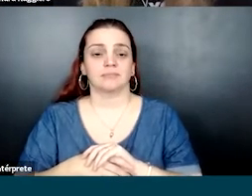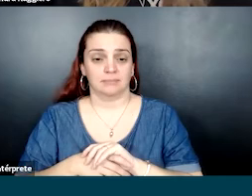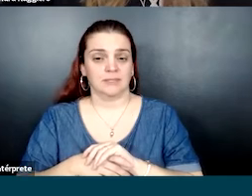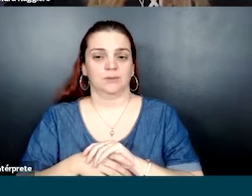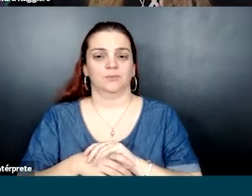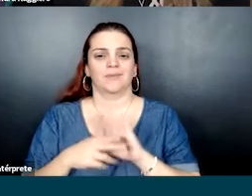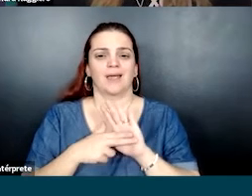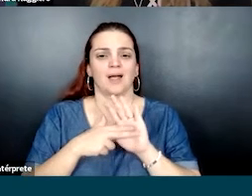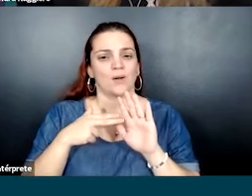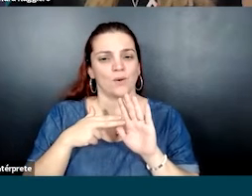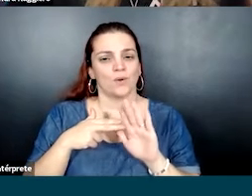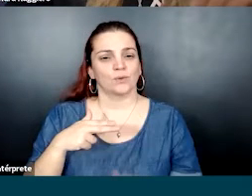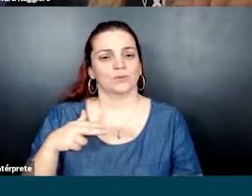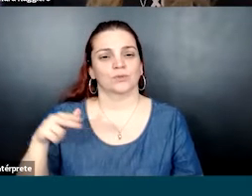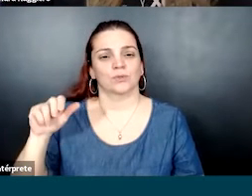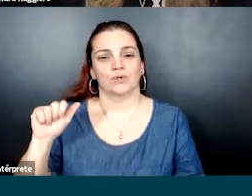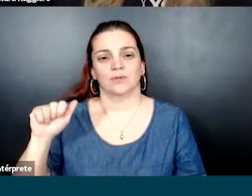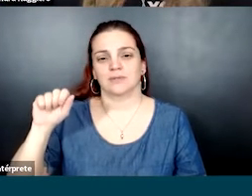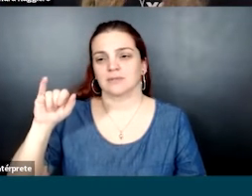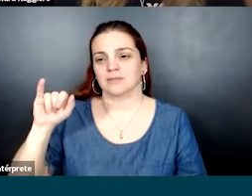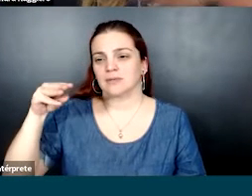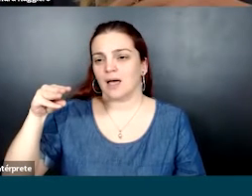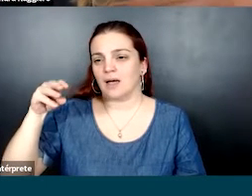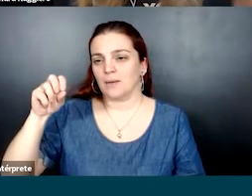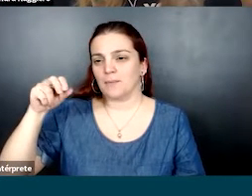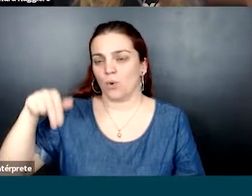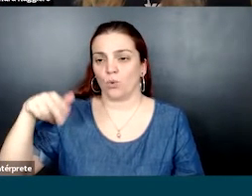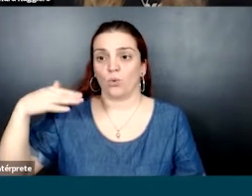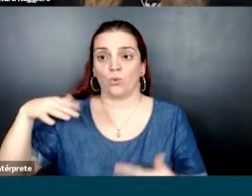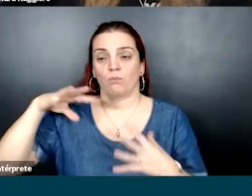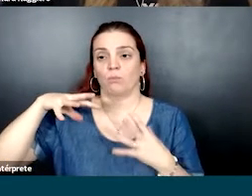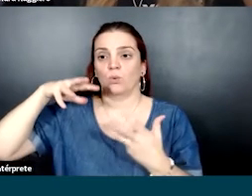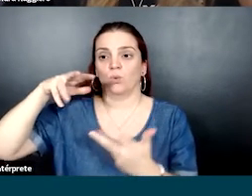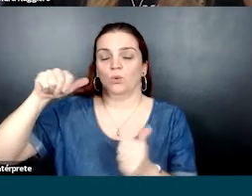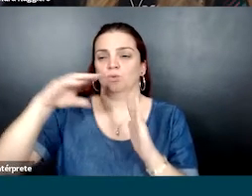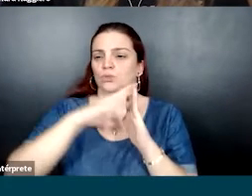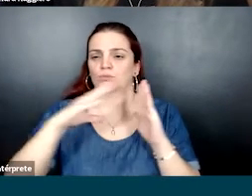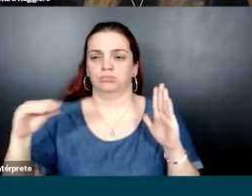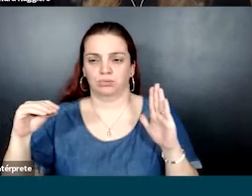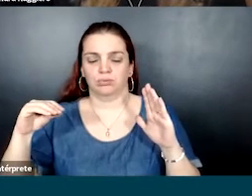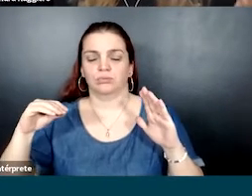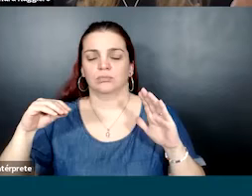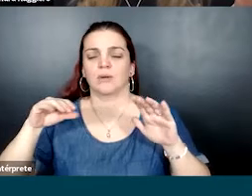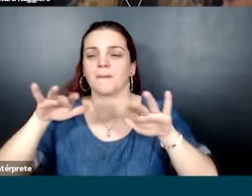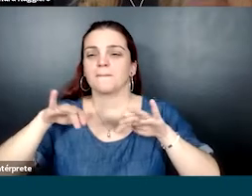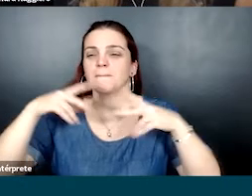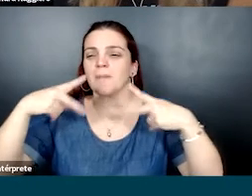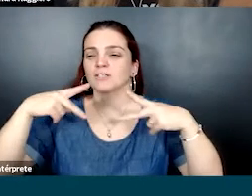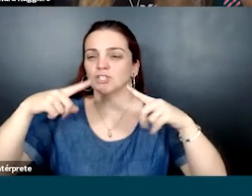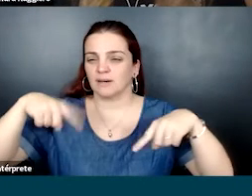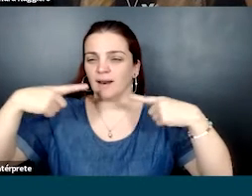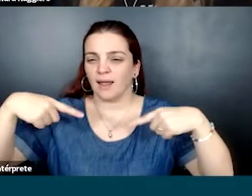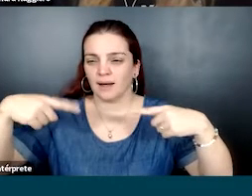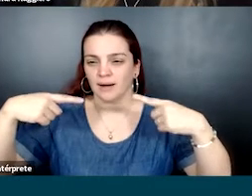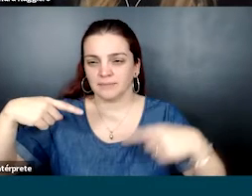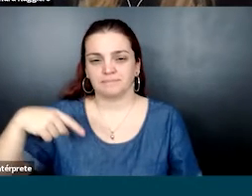Então, segundo o Simon Regan, que ele é referência global, né, em Data Products de Machine Learning,